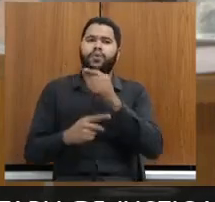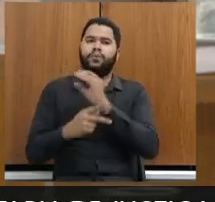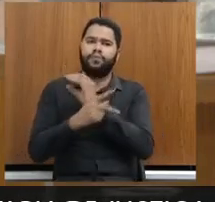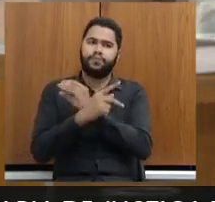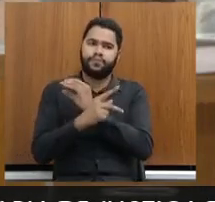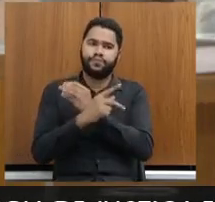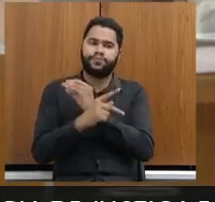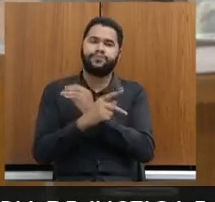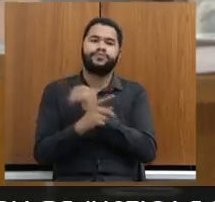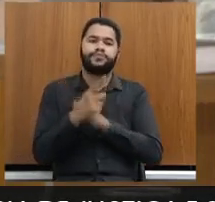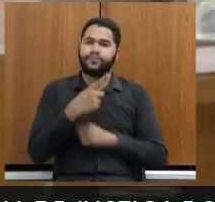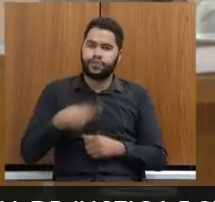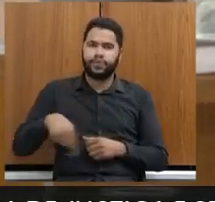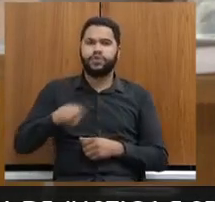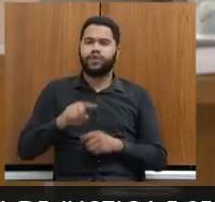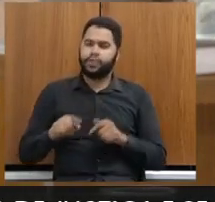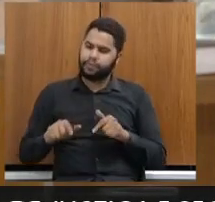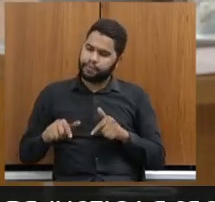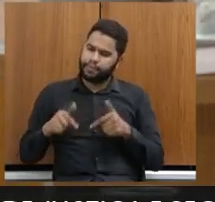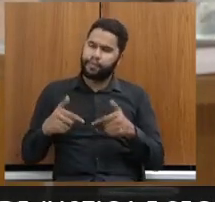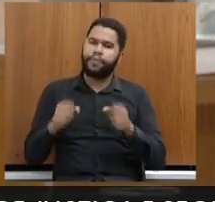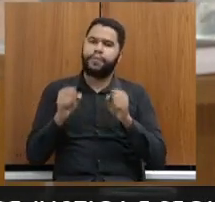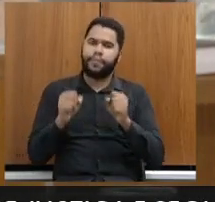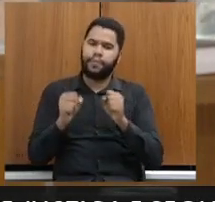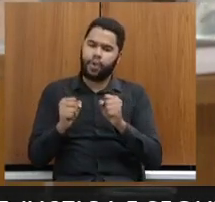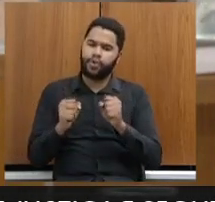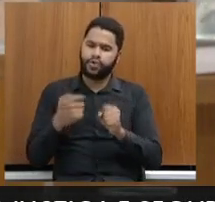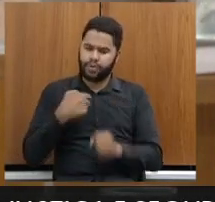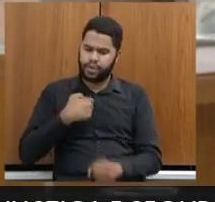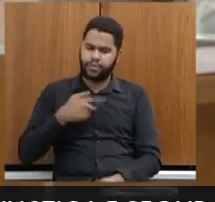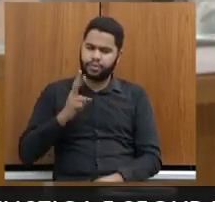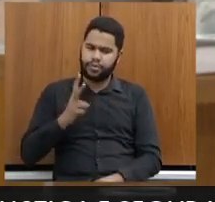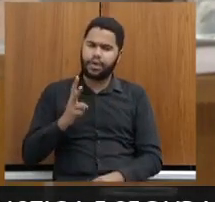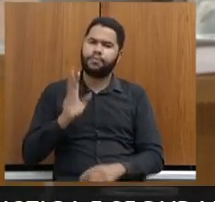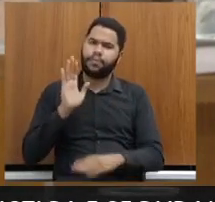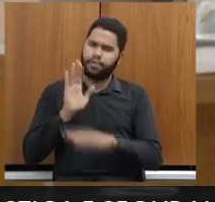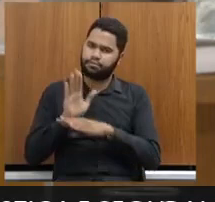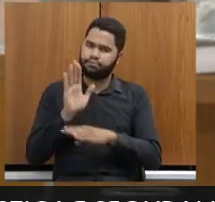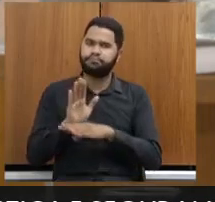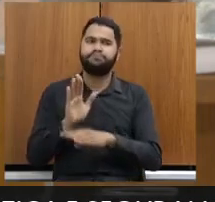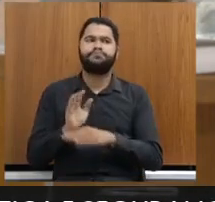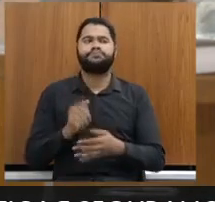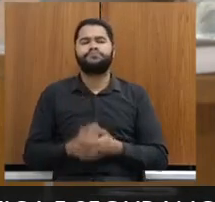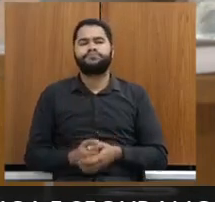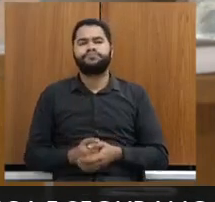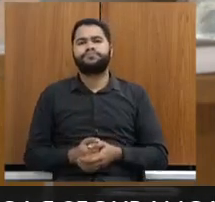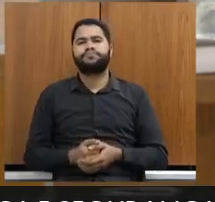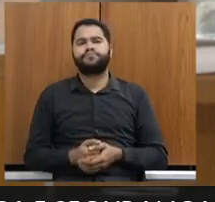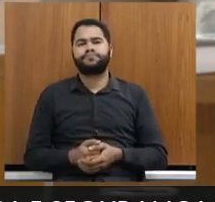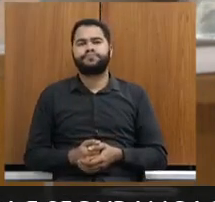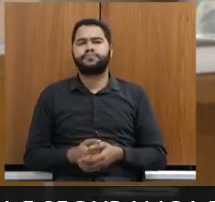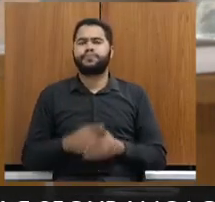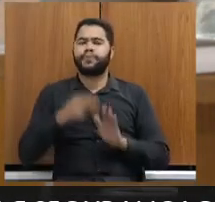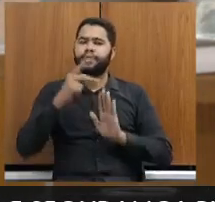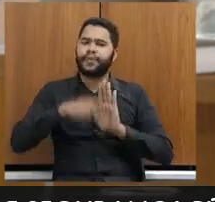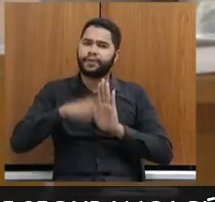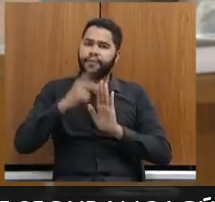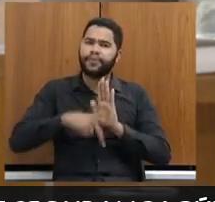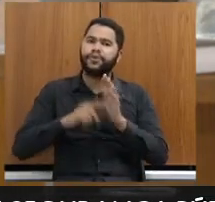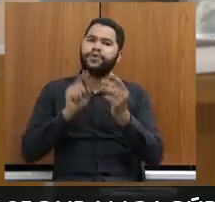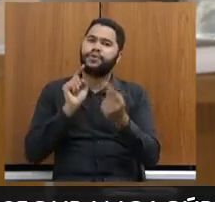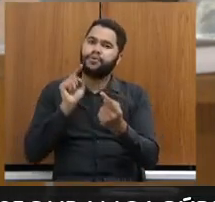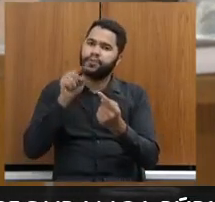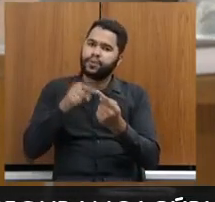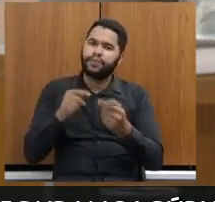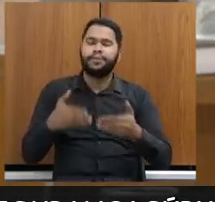Civil e nós vamos fazer seu pode contar comigo sempre nessa casa é projetos que